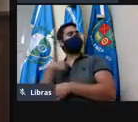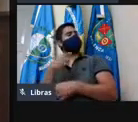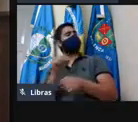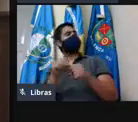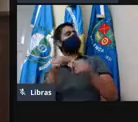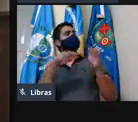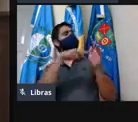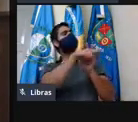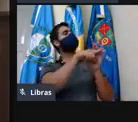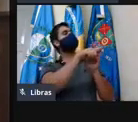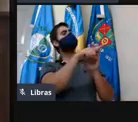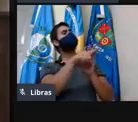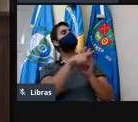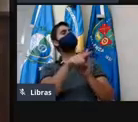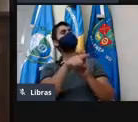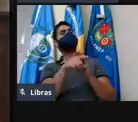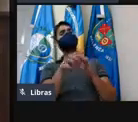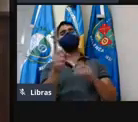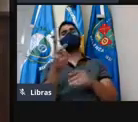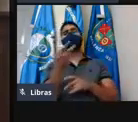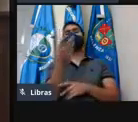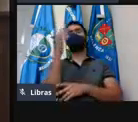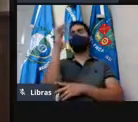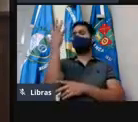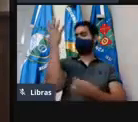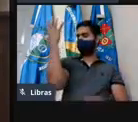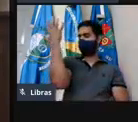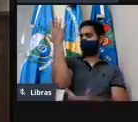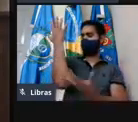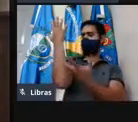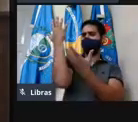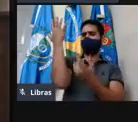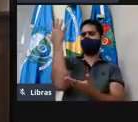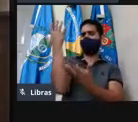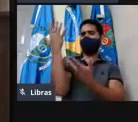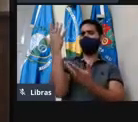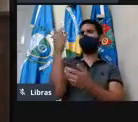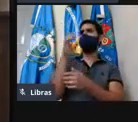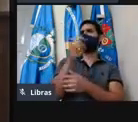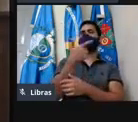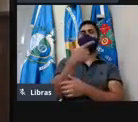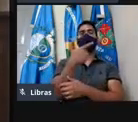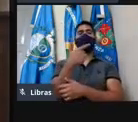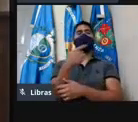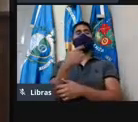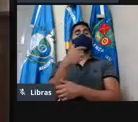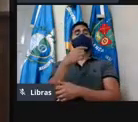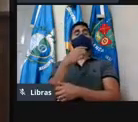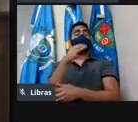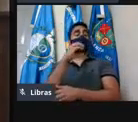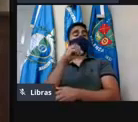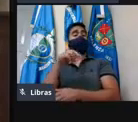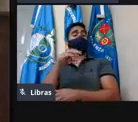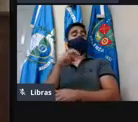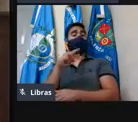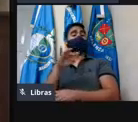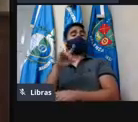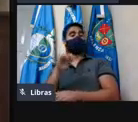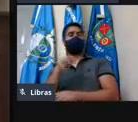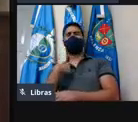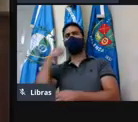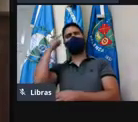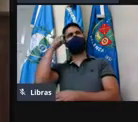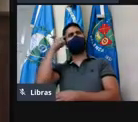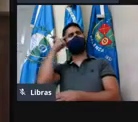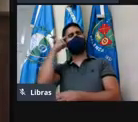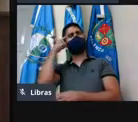pesquisa, quantas árvores queimaram só na Concórdia dentro de 24 horas. Então, às vezes eu penso comigo,